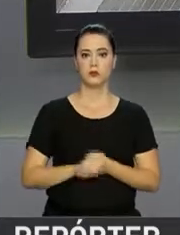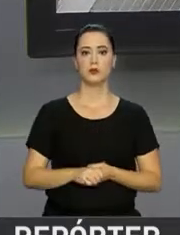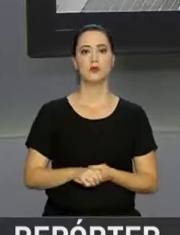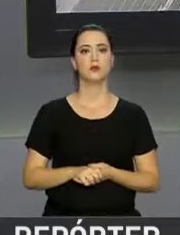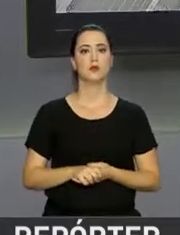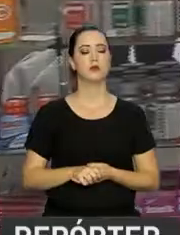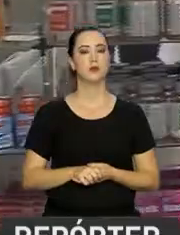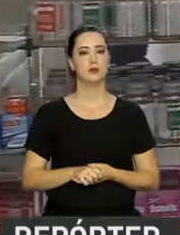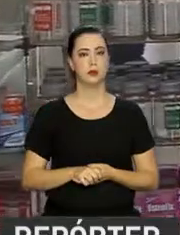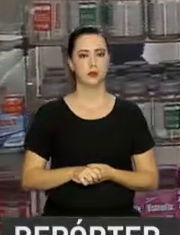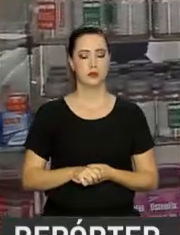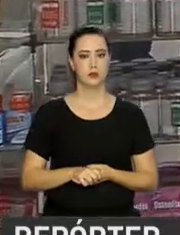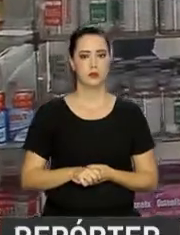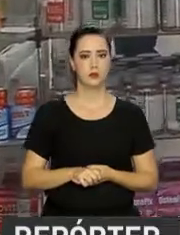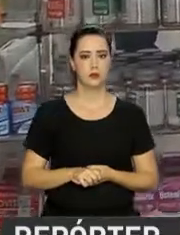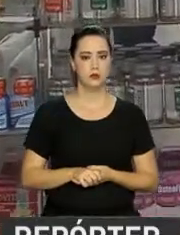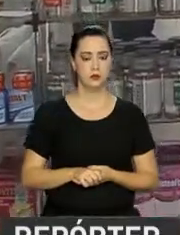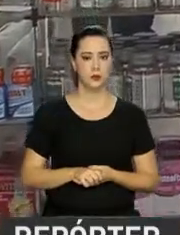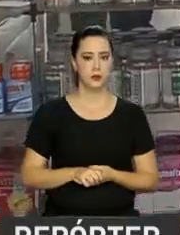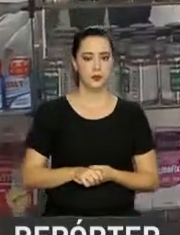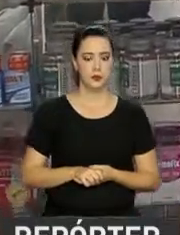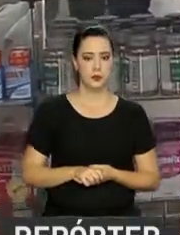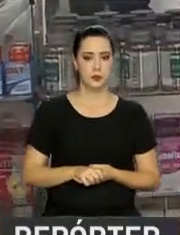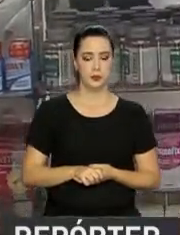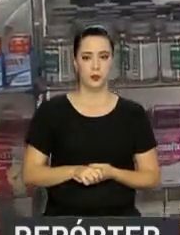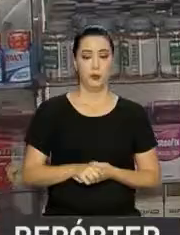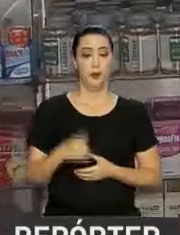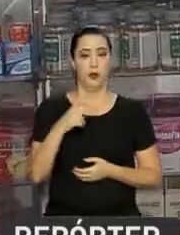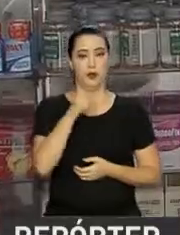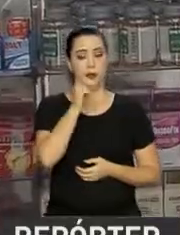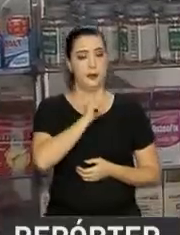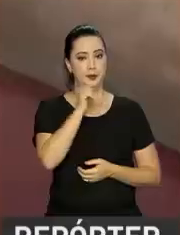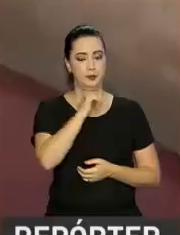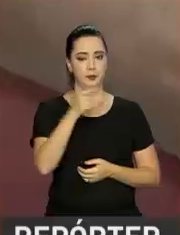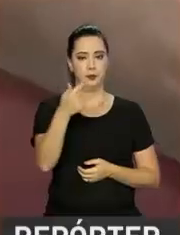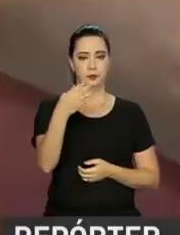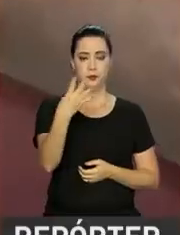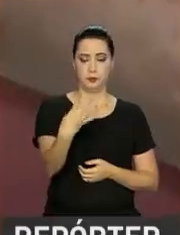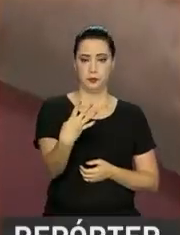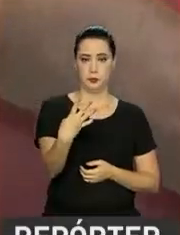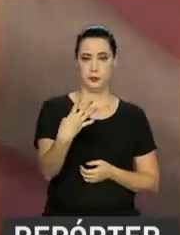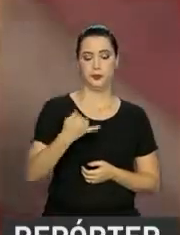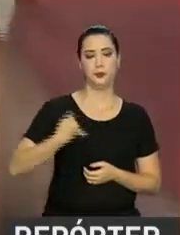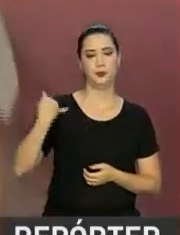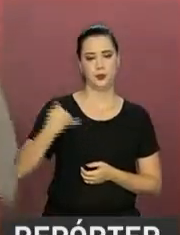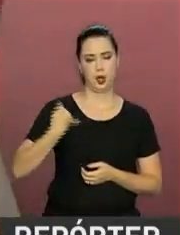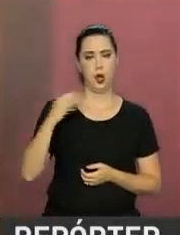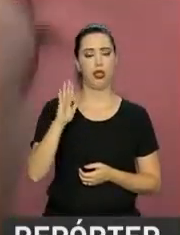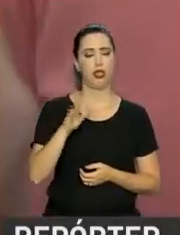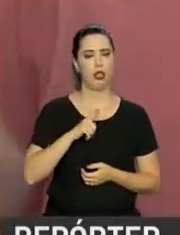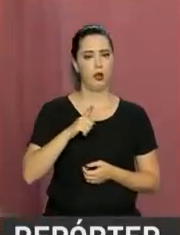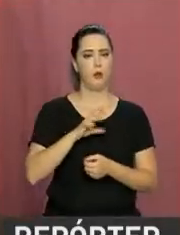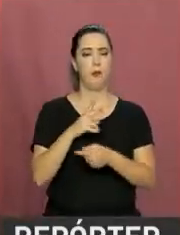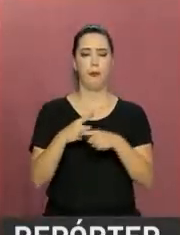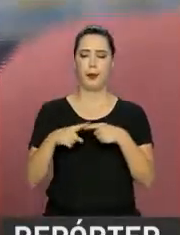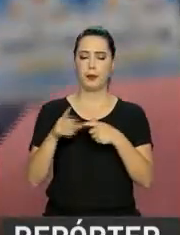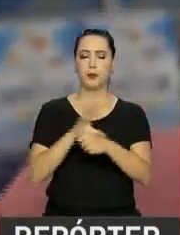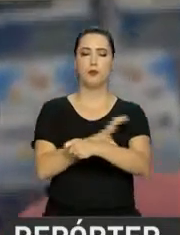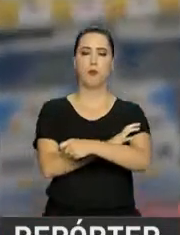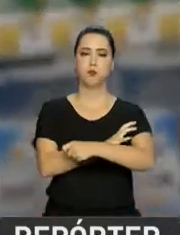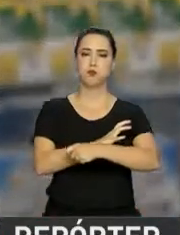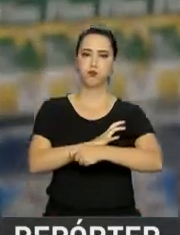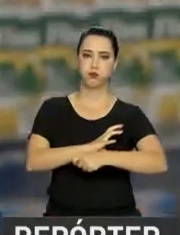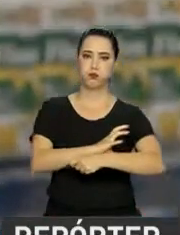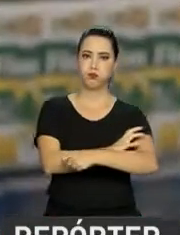sus a dona benedita de 74 anos sofre de pressão alta e colesterol